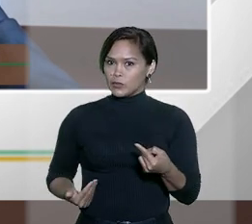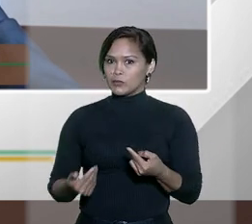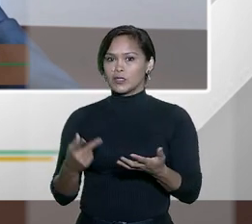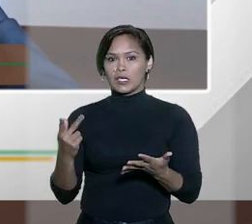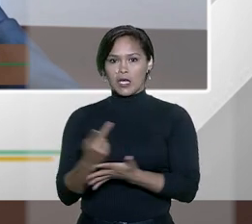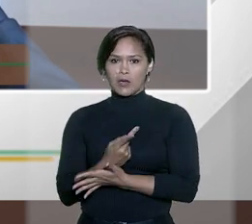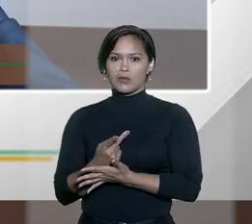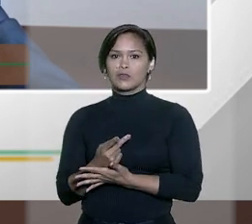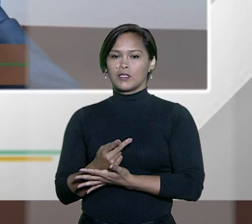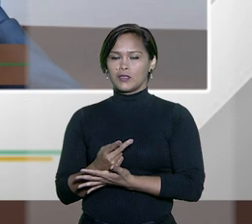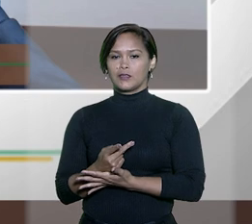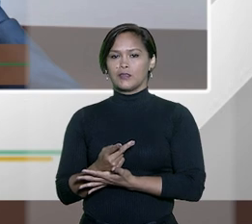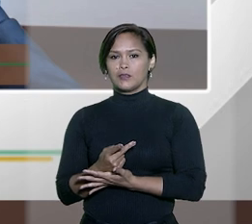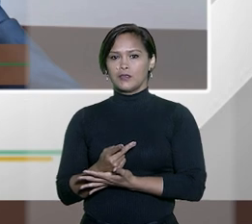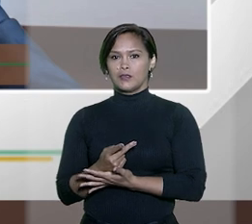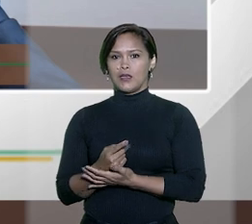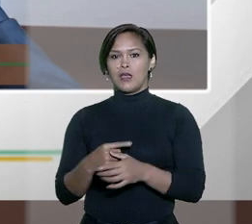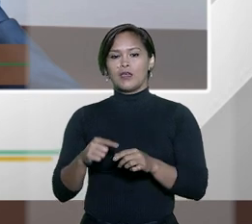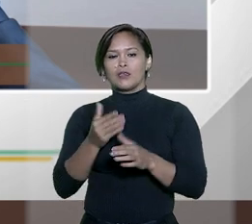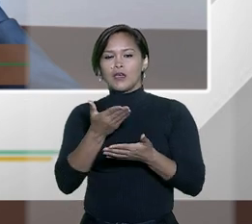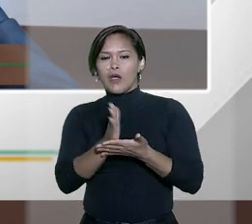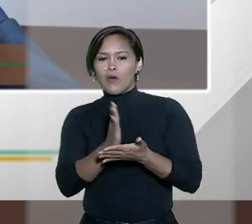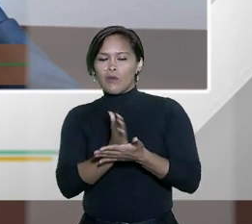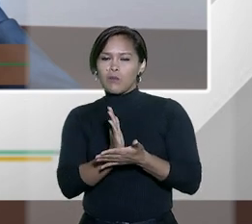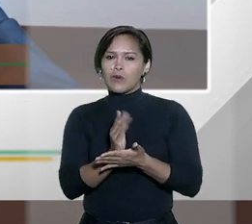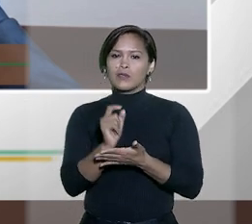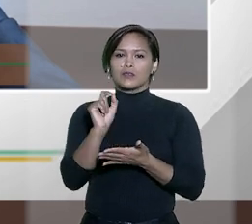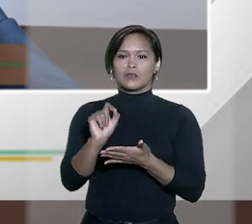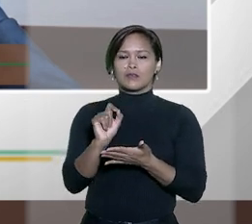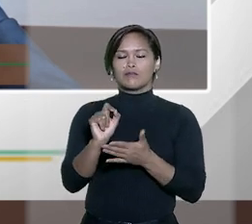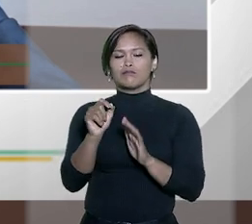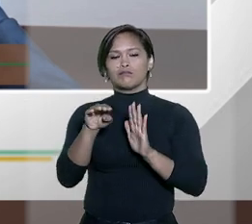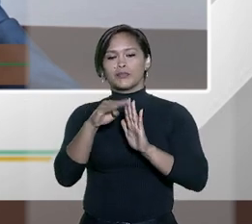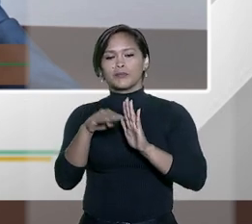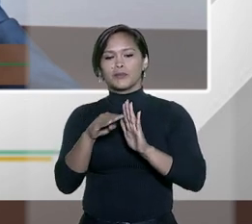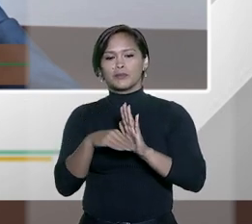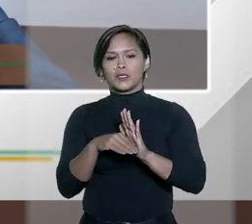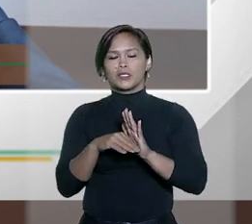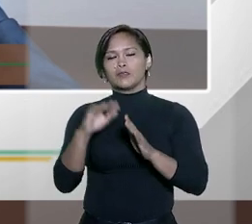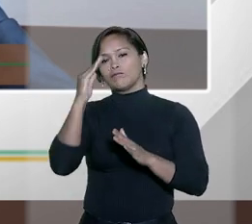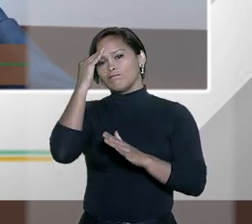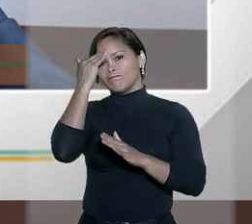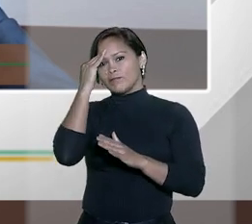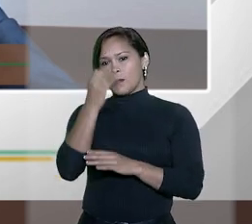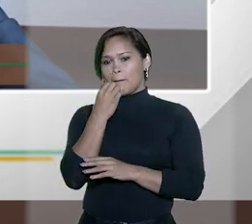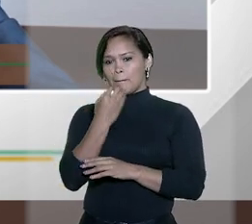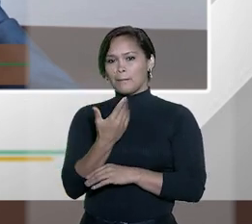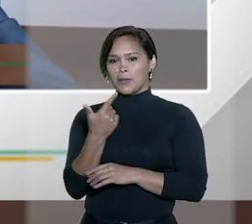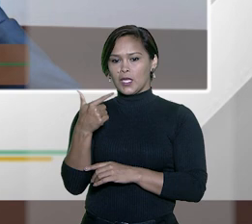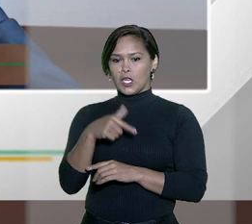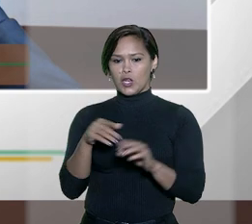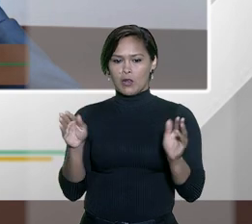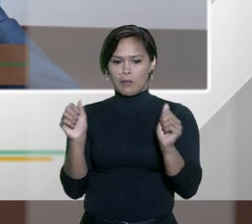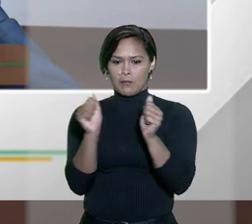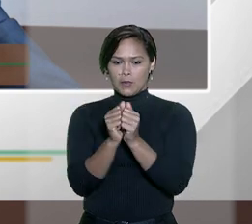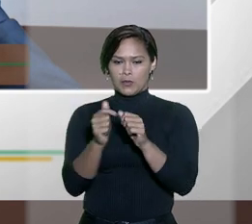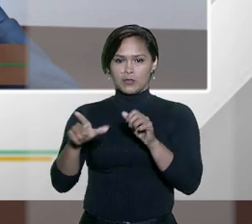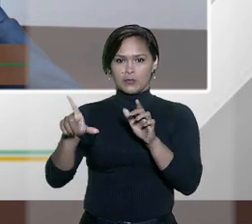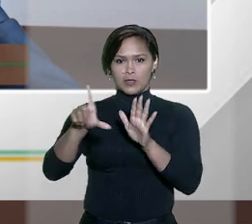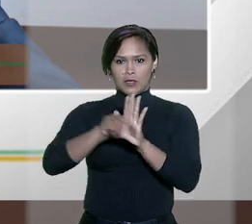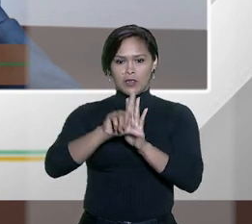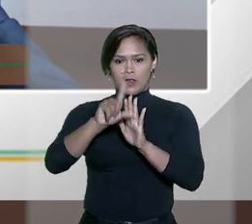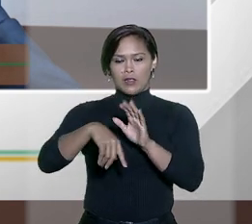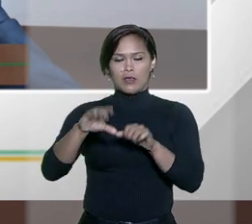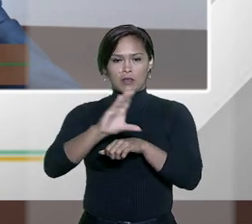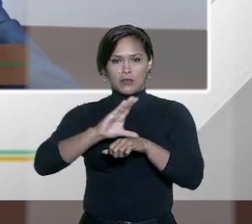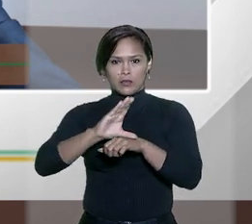enfim, que são, às vezes, colocadas sem uma interpretação próxima da lei, próxima